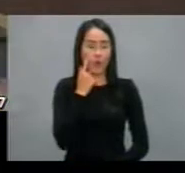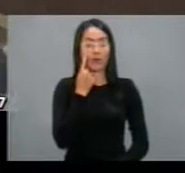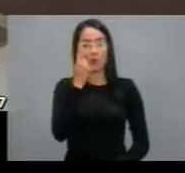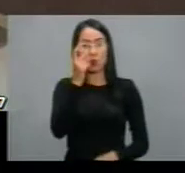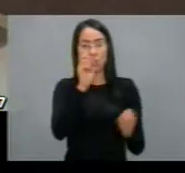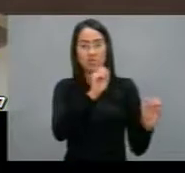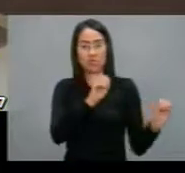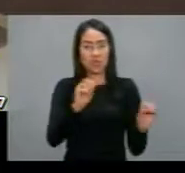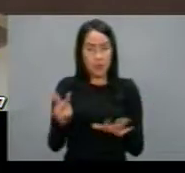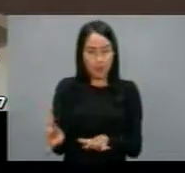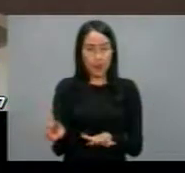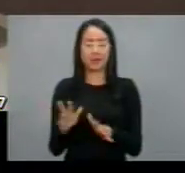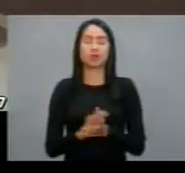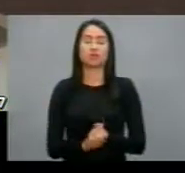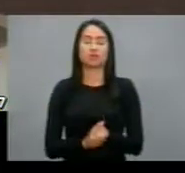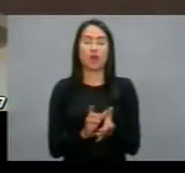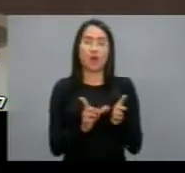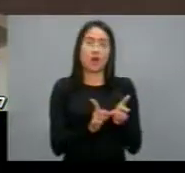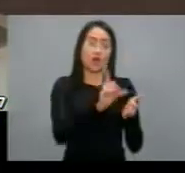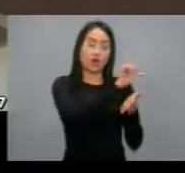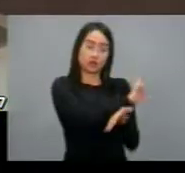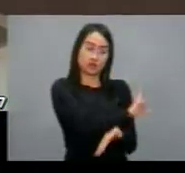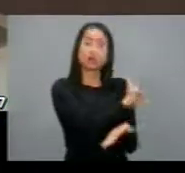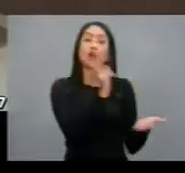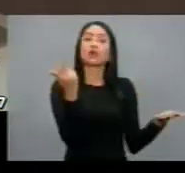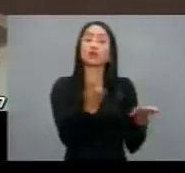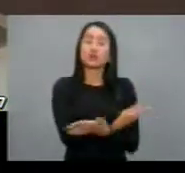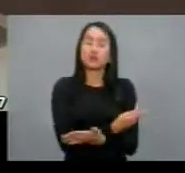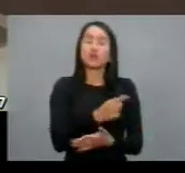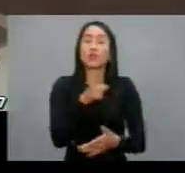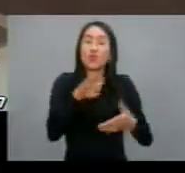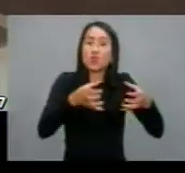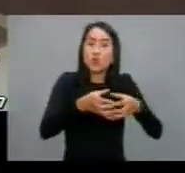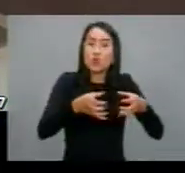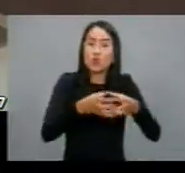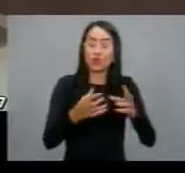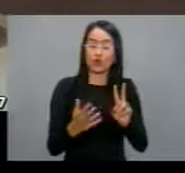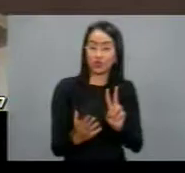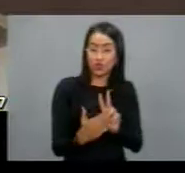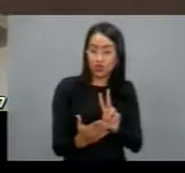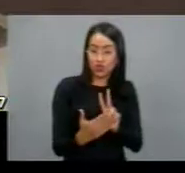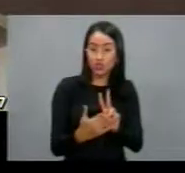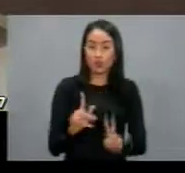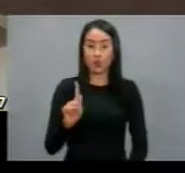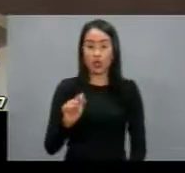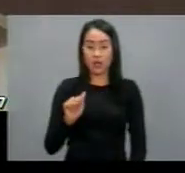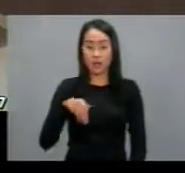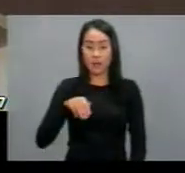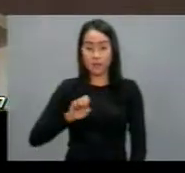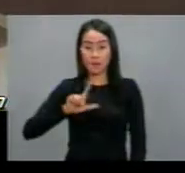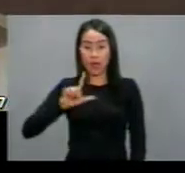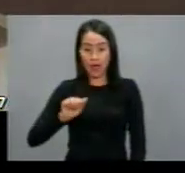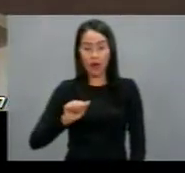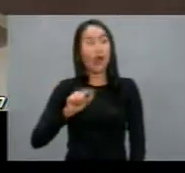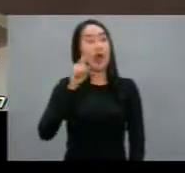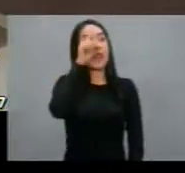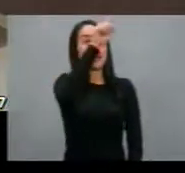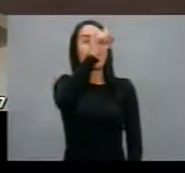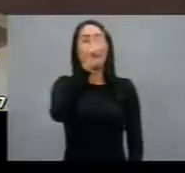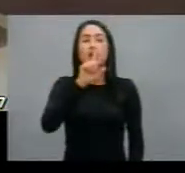antes de ter havido o massacre dos Gamela, no Maranhão, teve parlamentar que subiu à tribuna da Câmara